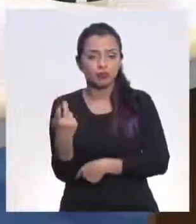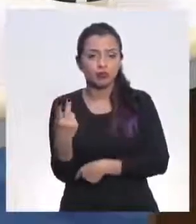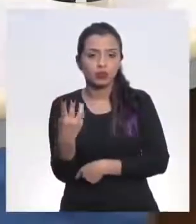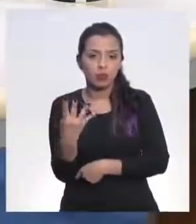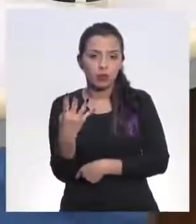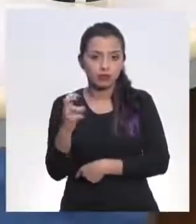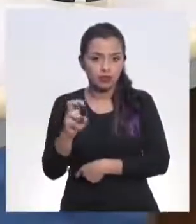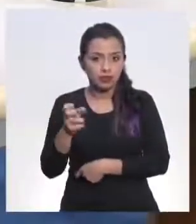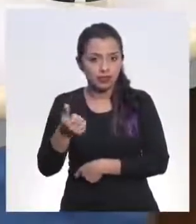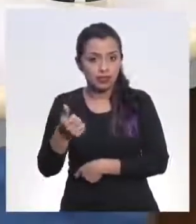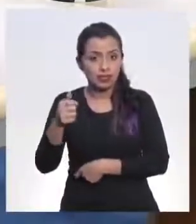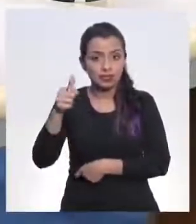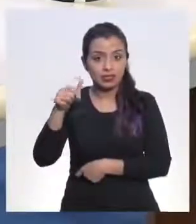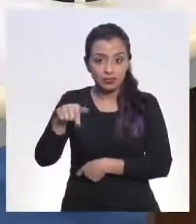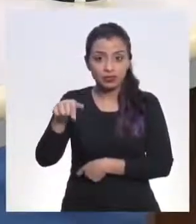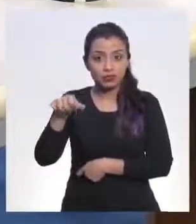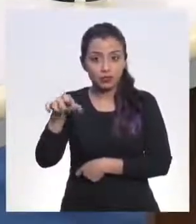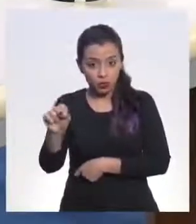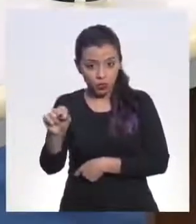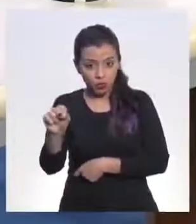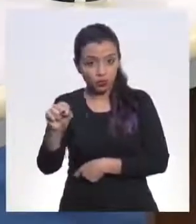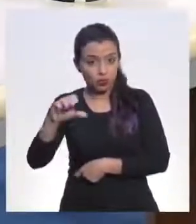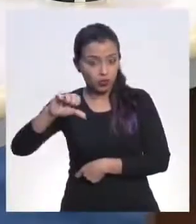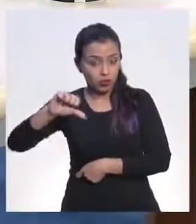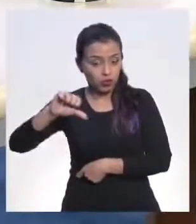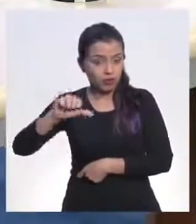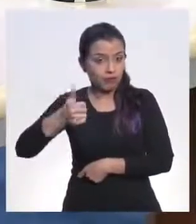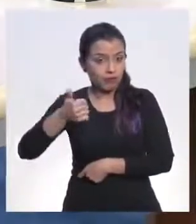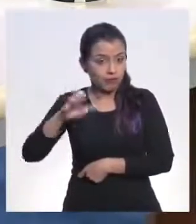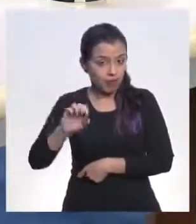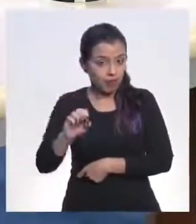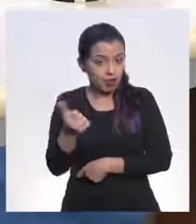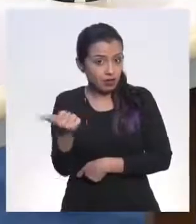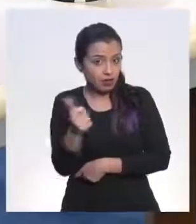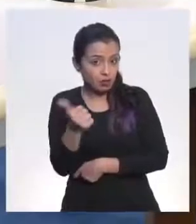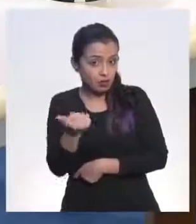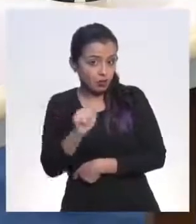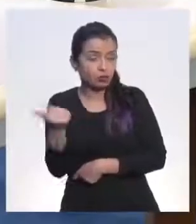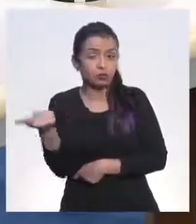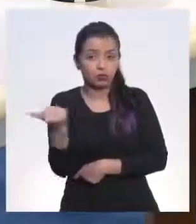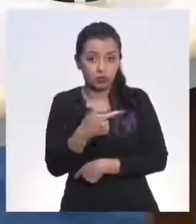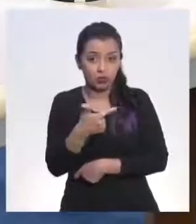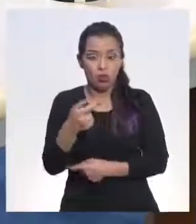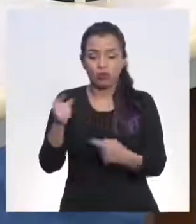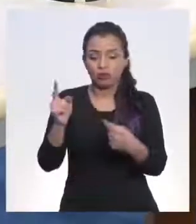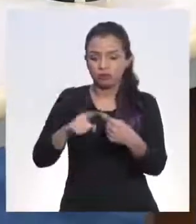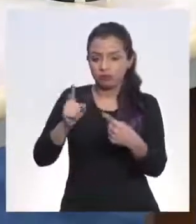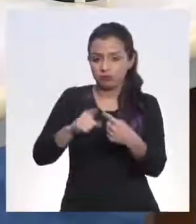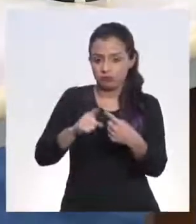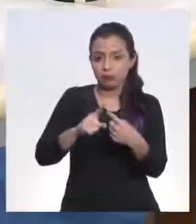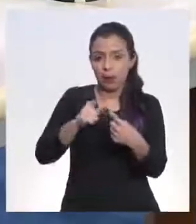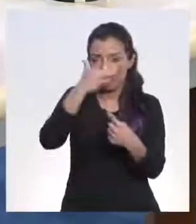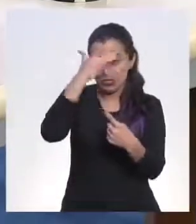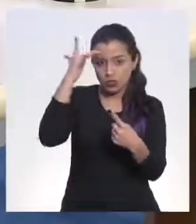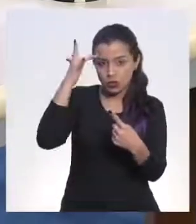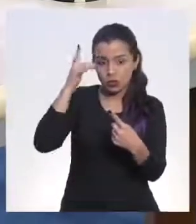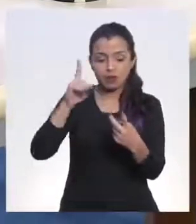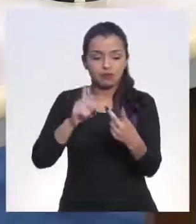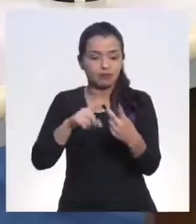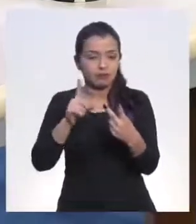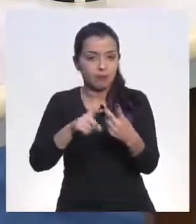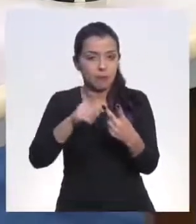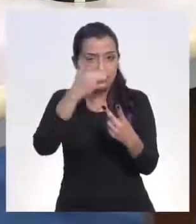6, 7, 8, 9, 10, 11, 12. Para o segundo jogador.